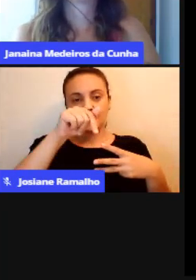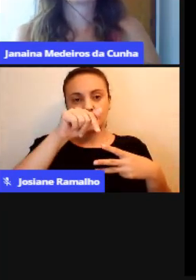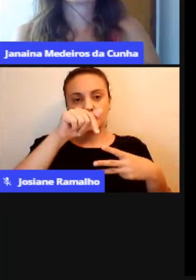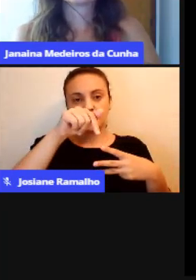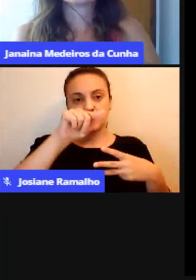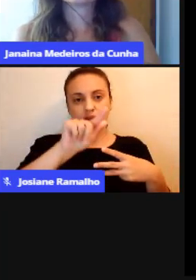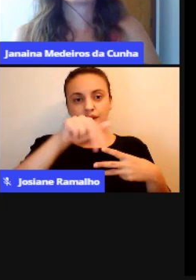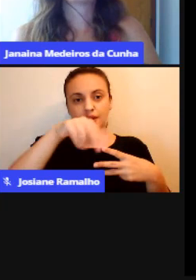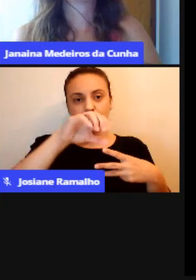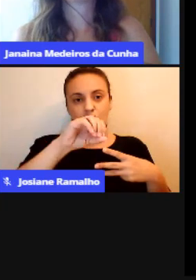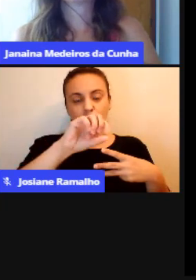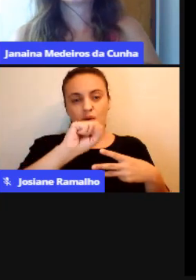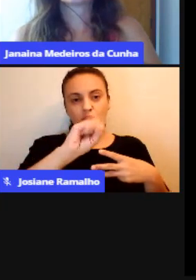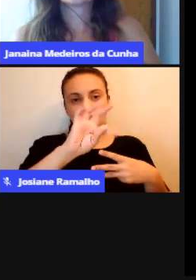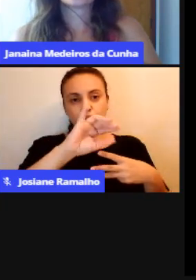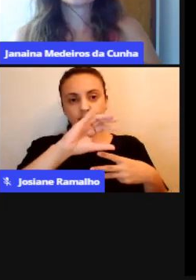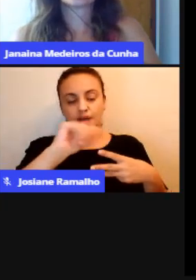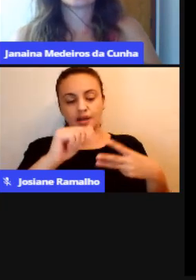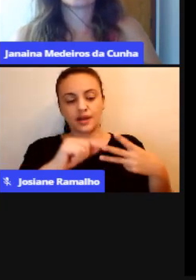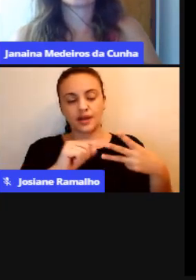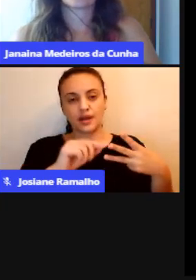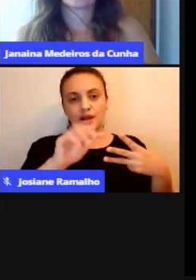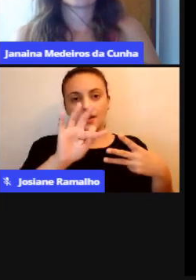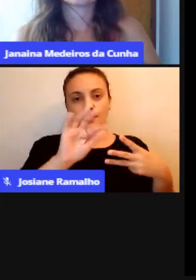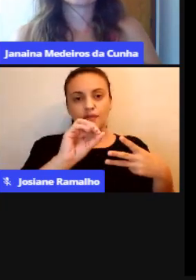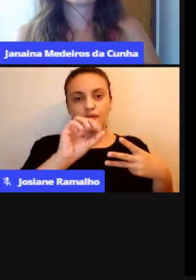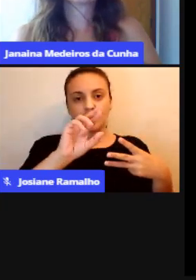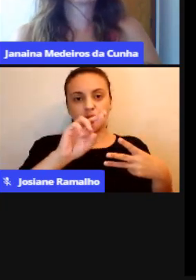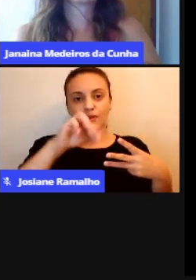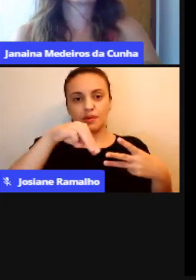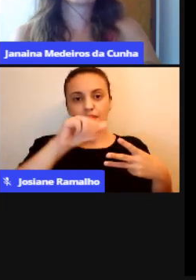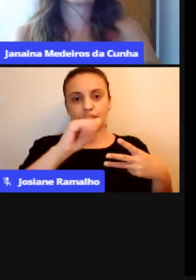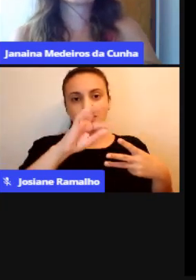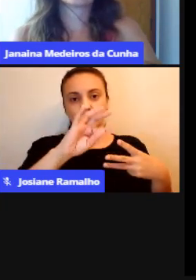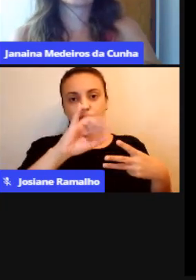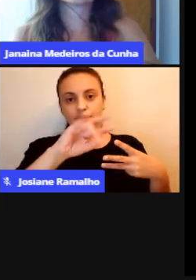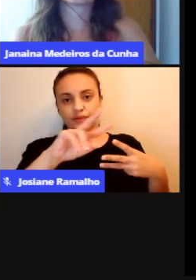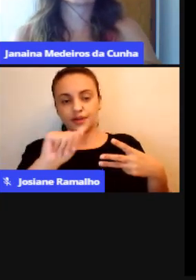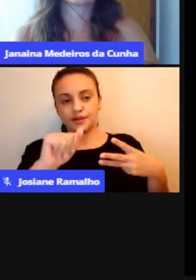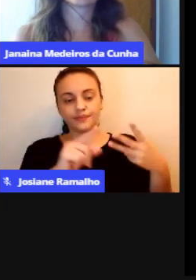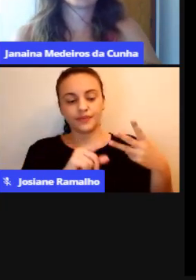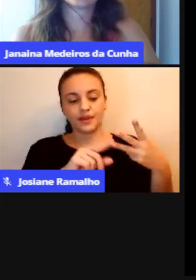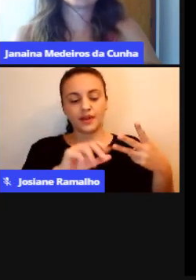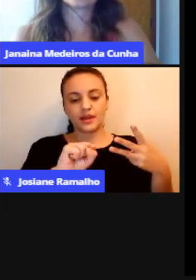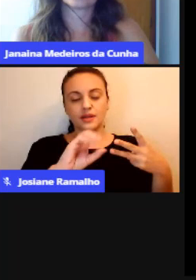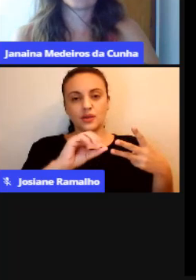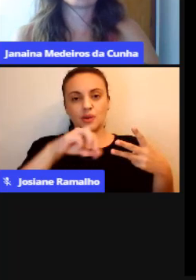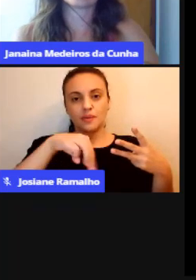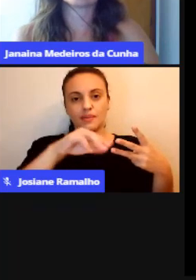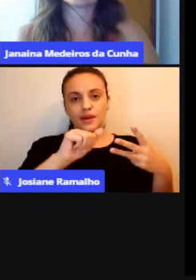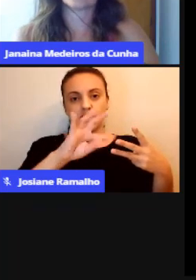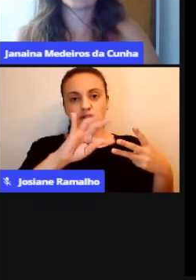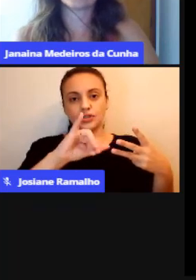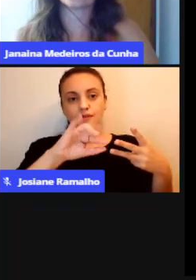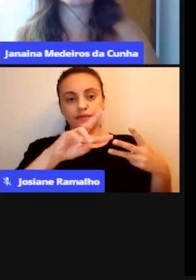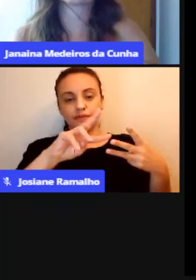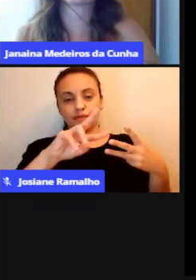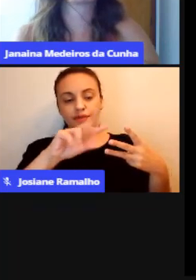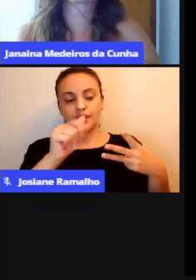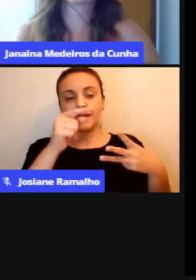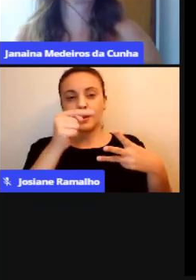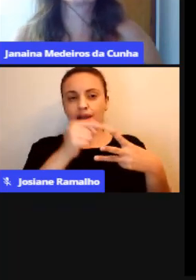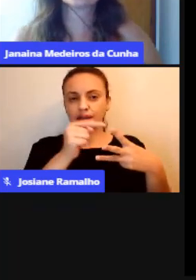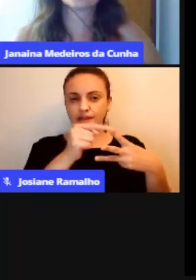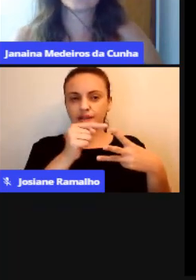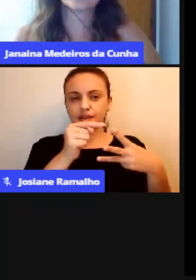a formativa e a somativa. Então, quando nós falamos em avaliação diagnóstica, que é uma avaliação que nós